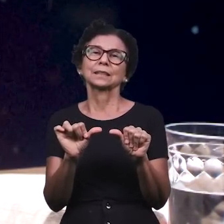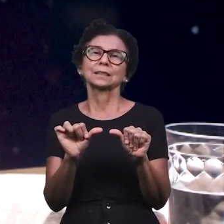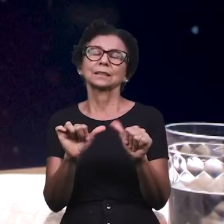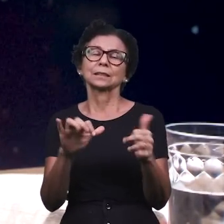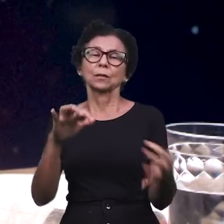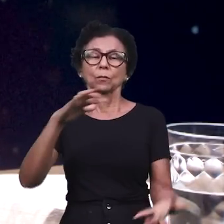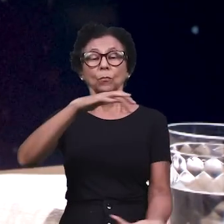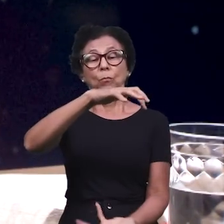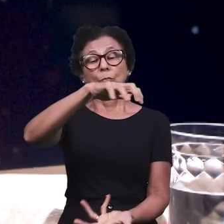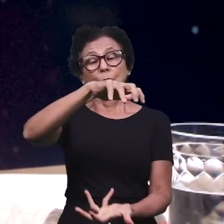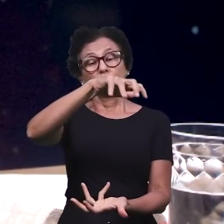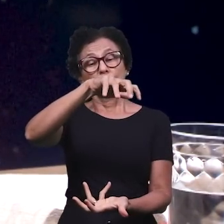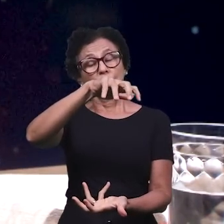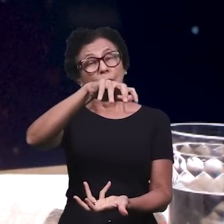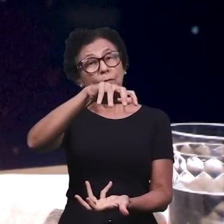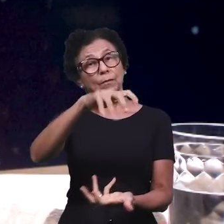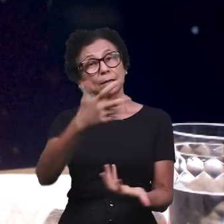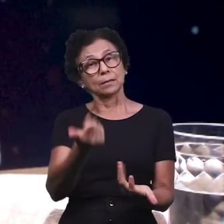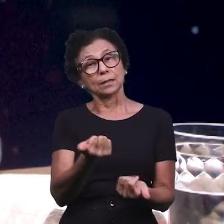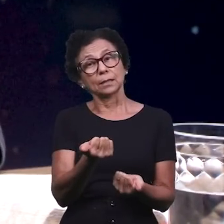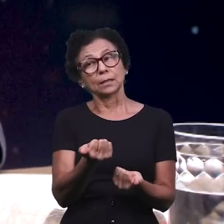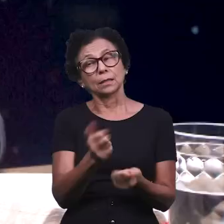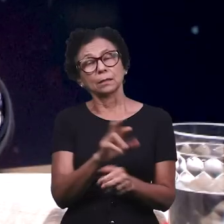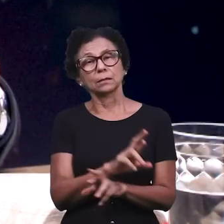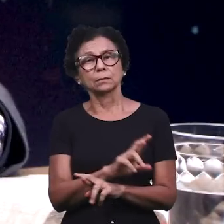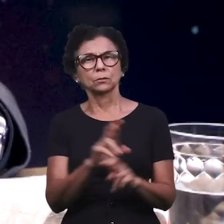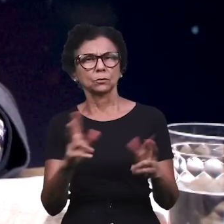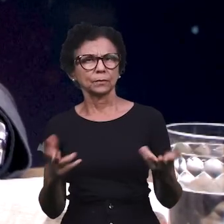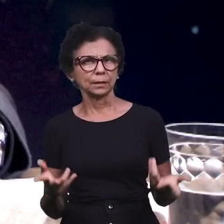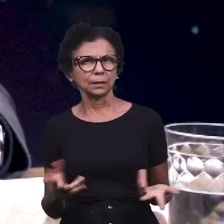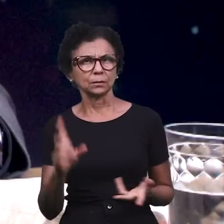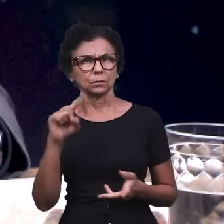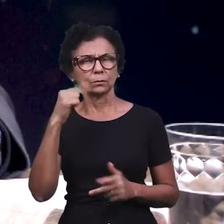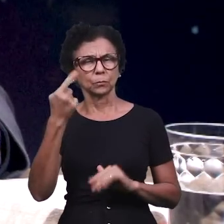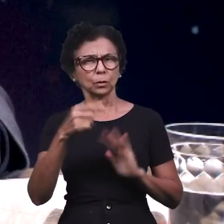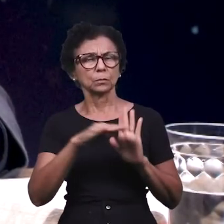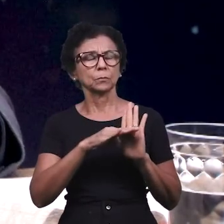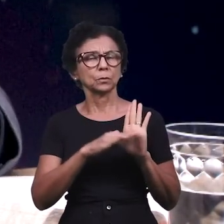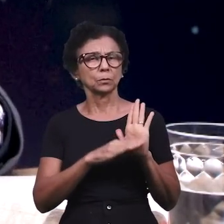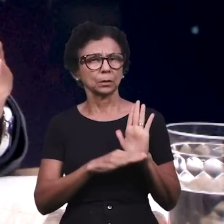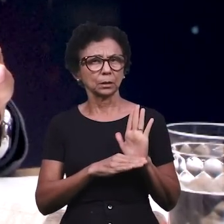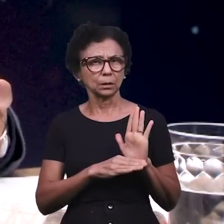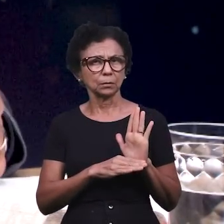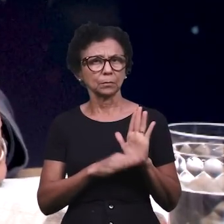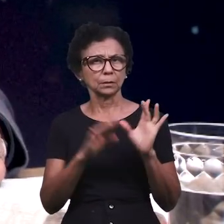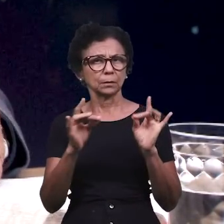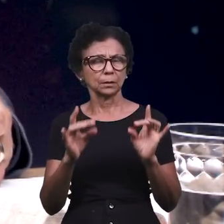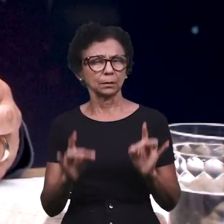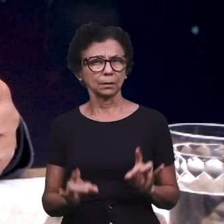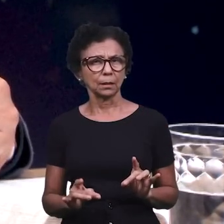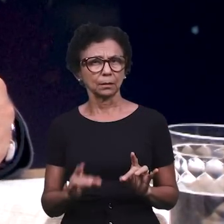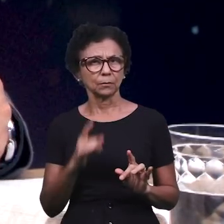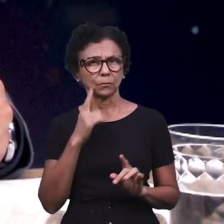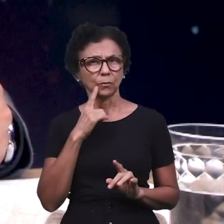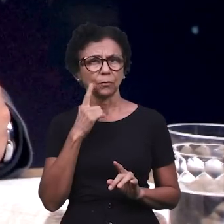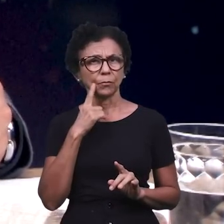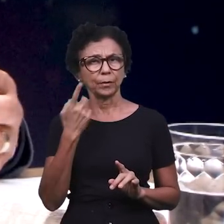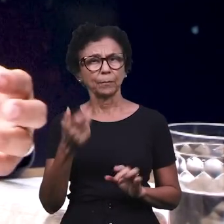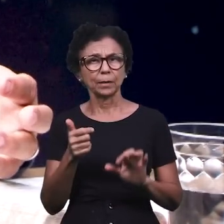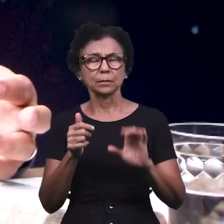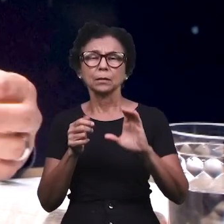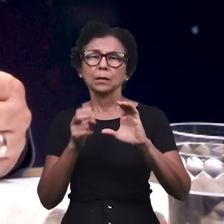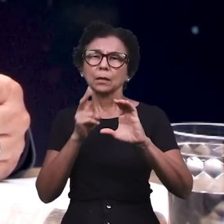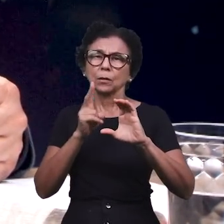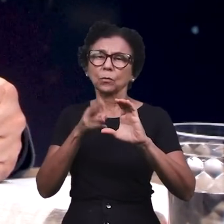o conhecemos, né? Uma delas, por exemplo, a gente vai falar mais na frente, nos próximos programas também, mais detalhadamente, mas uma delas, por exemplo, é a constante